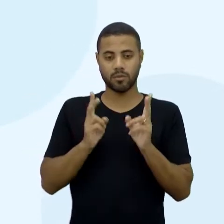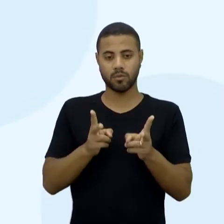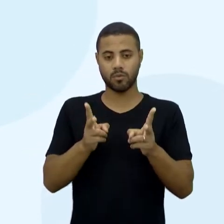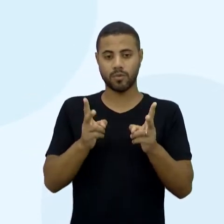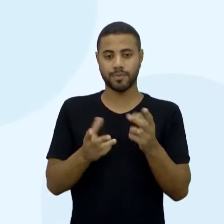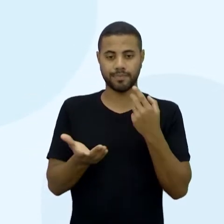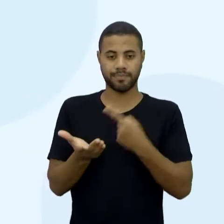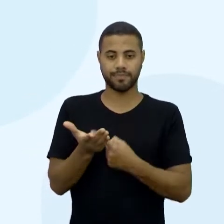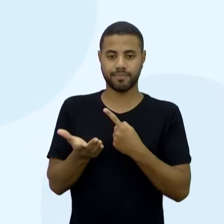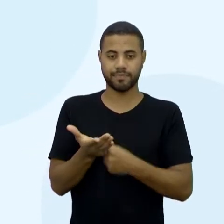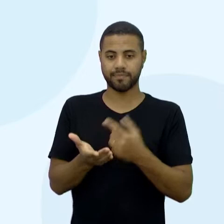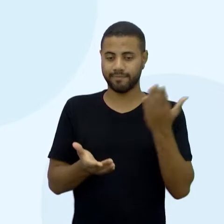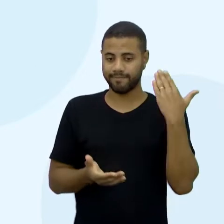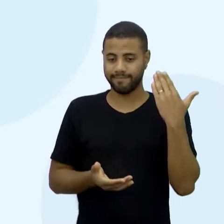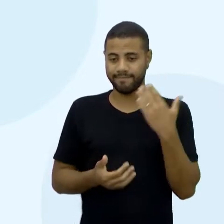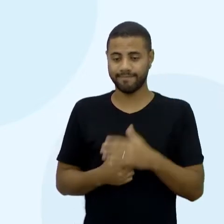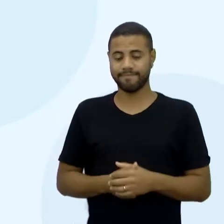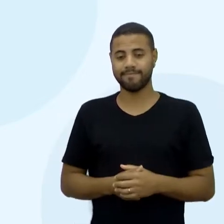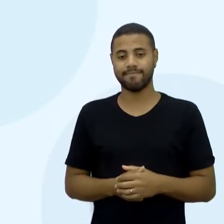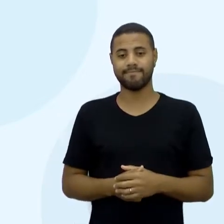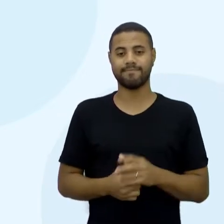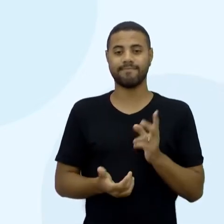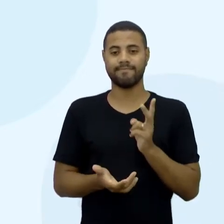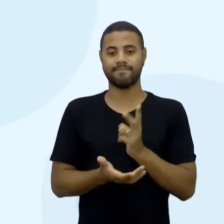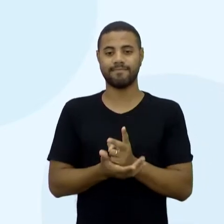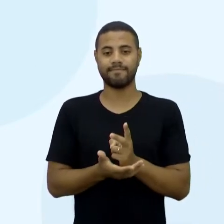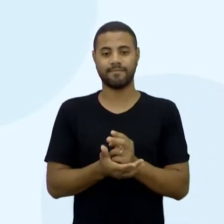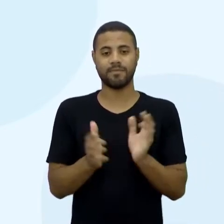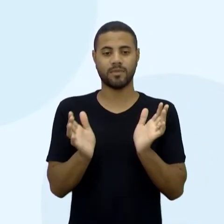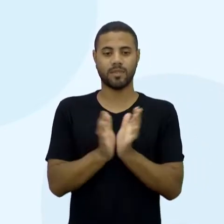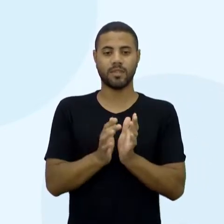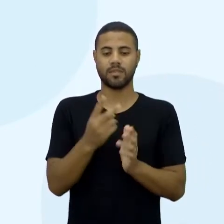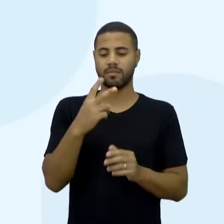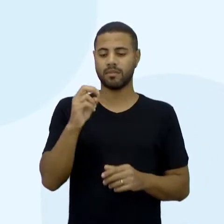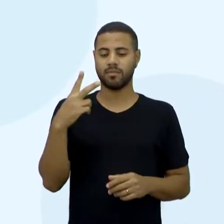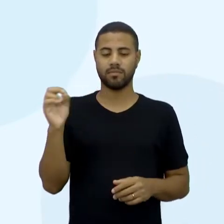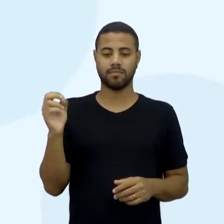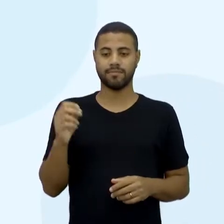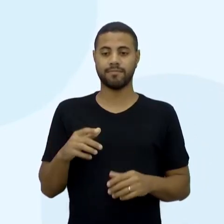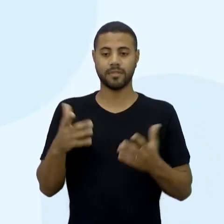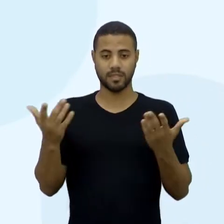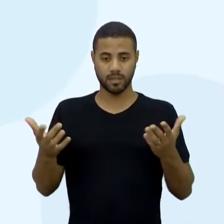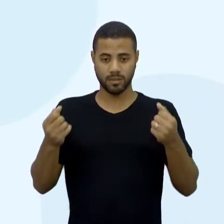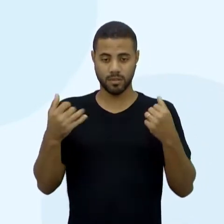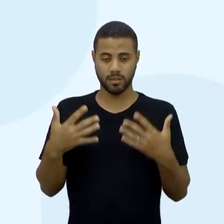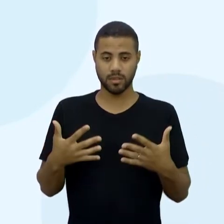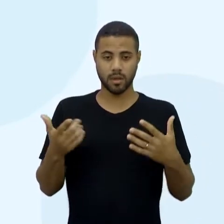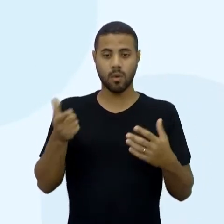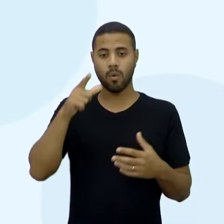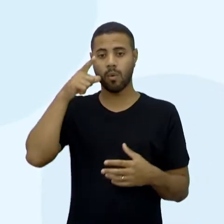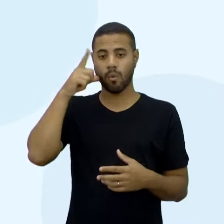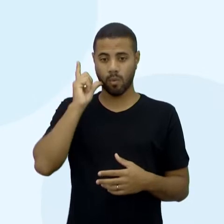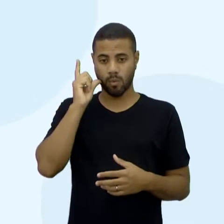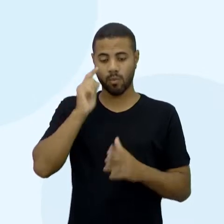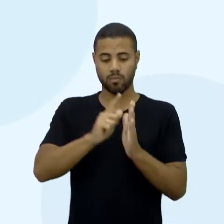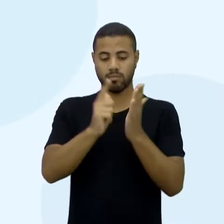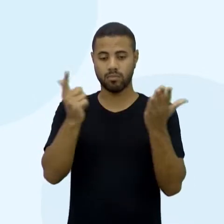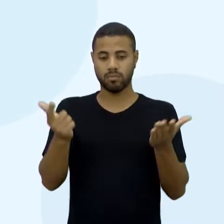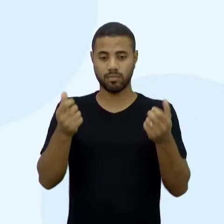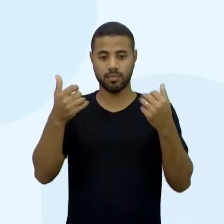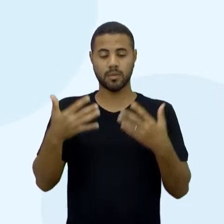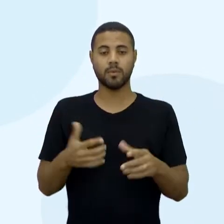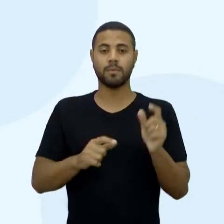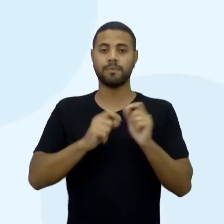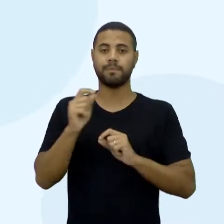aí, né? Como era falado mesmo, né? Sim. Tóquio 2020. Então, olha só, na reportagem de ontem, falamos